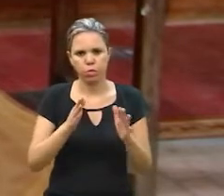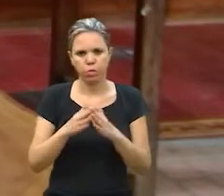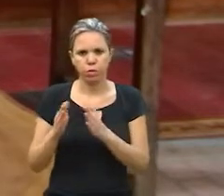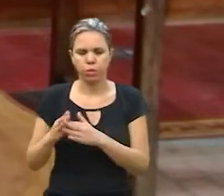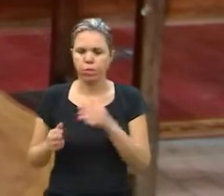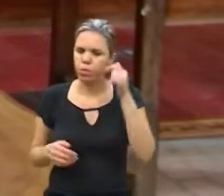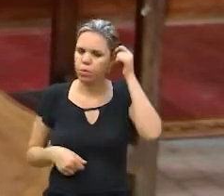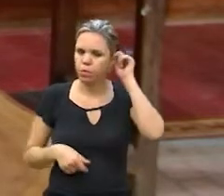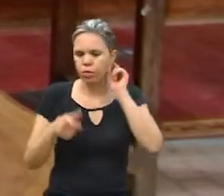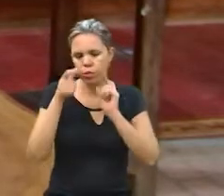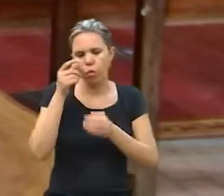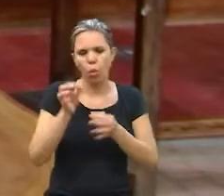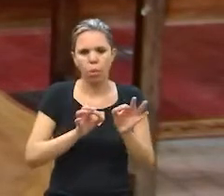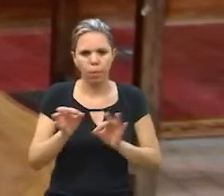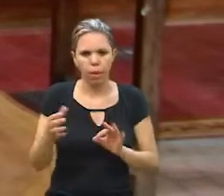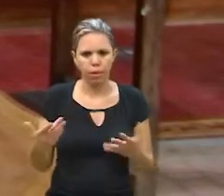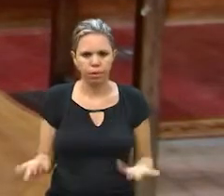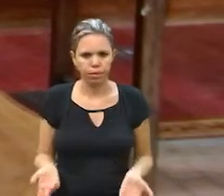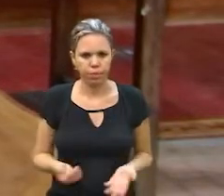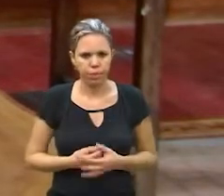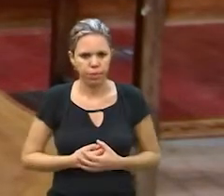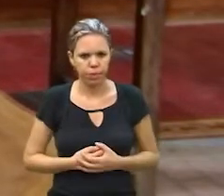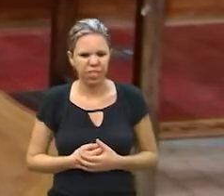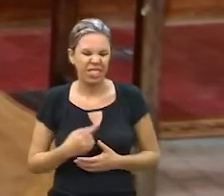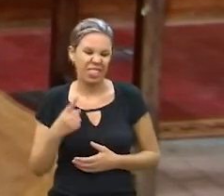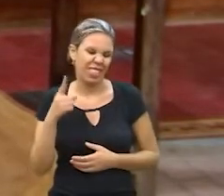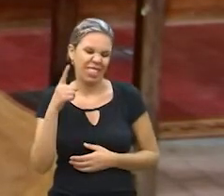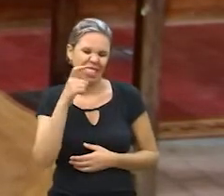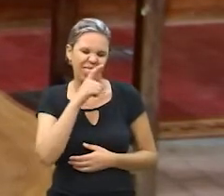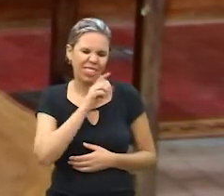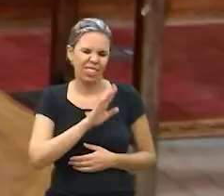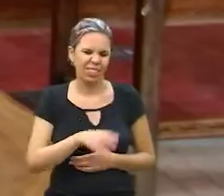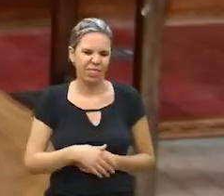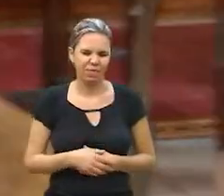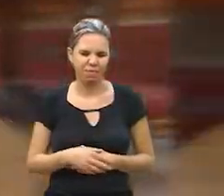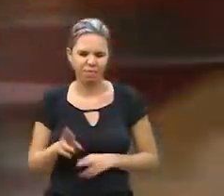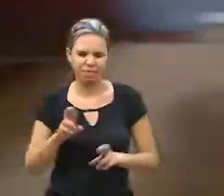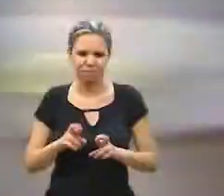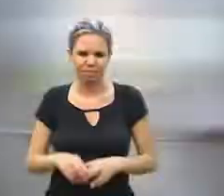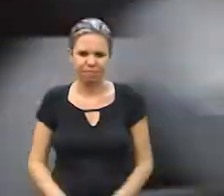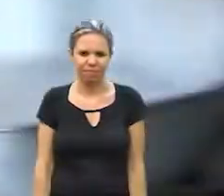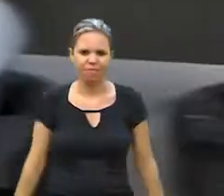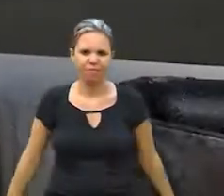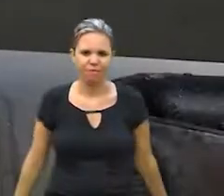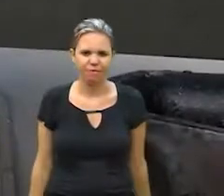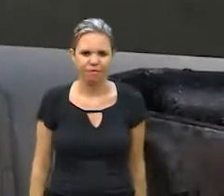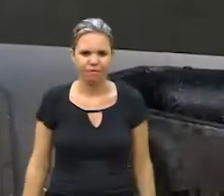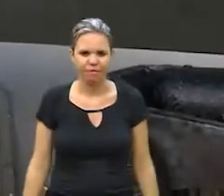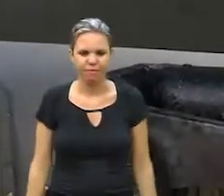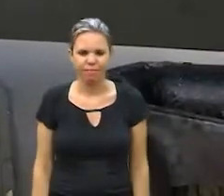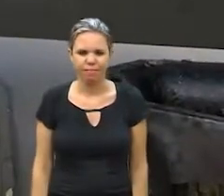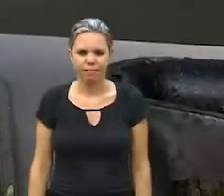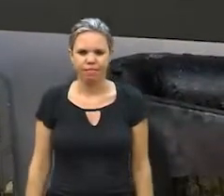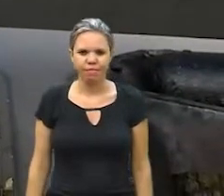casa ver o modo de preparo, que é muito difícil. Confira.